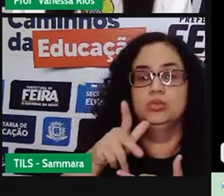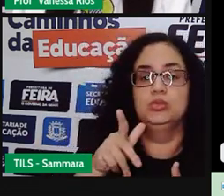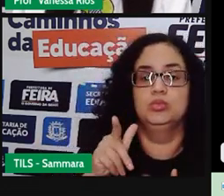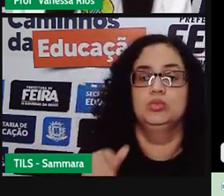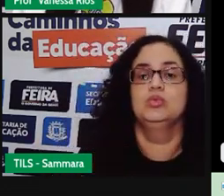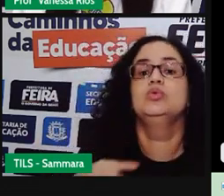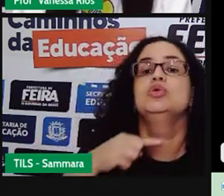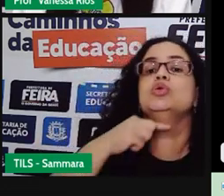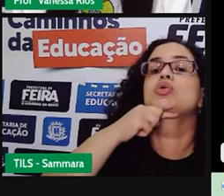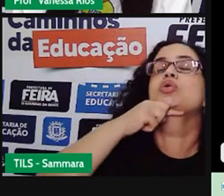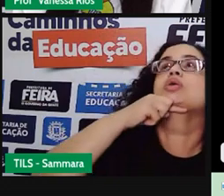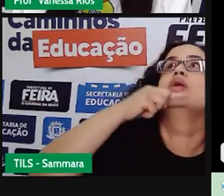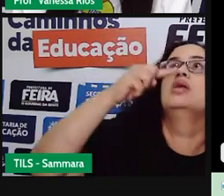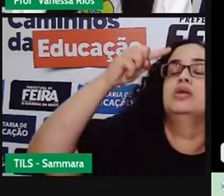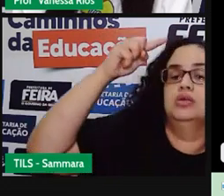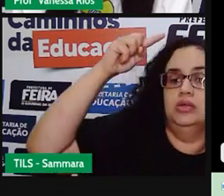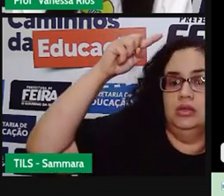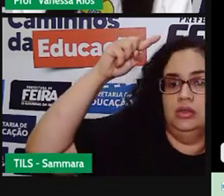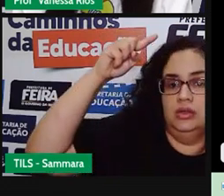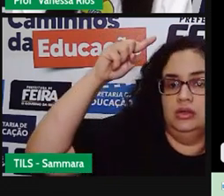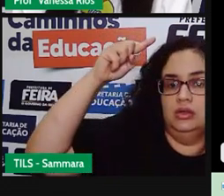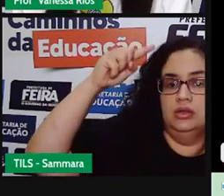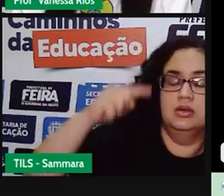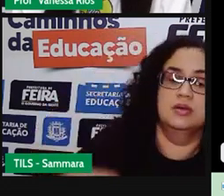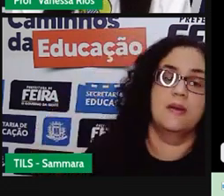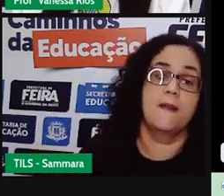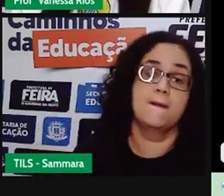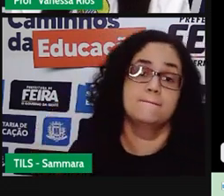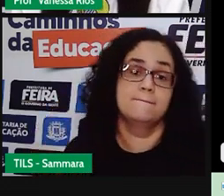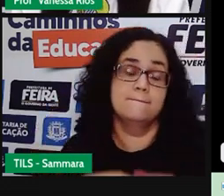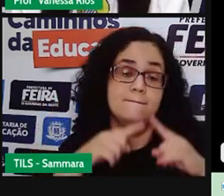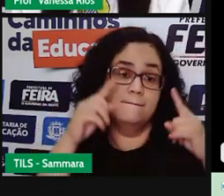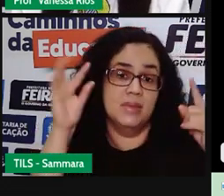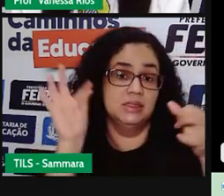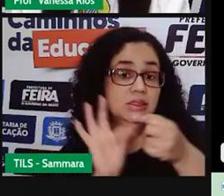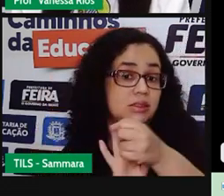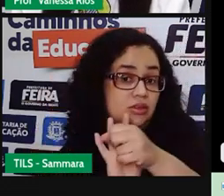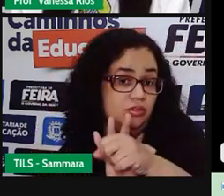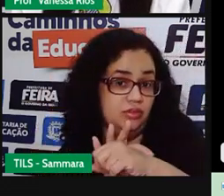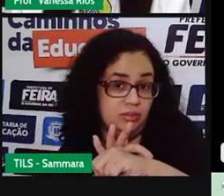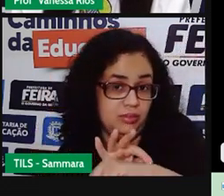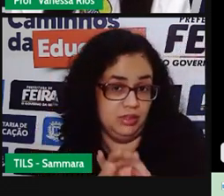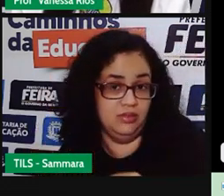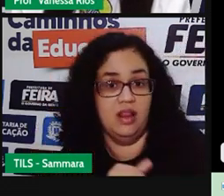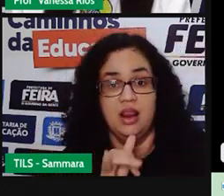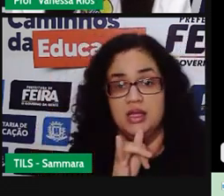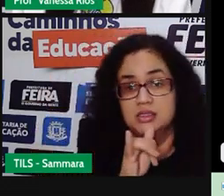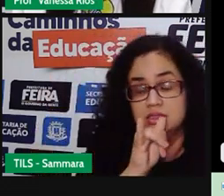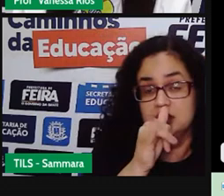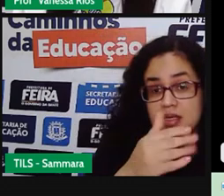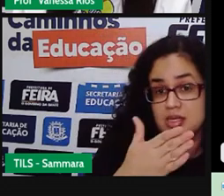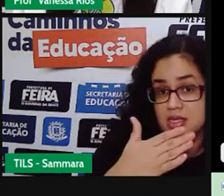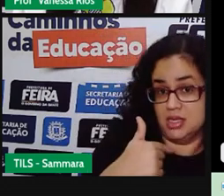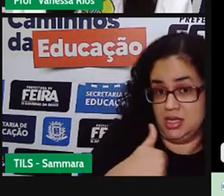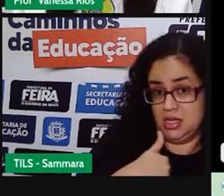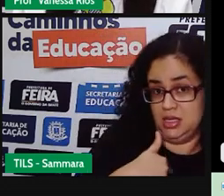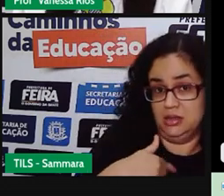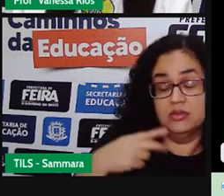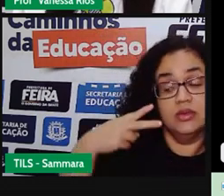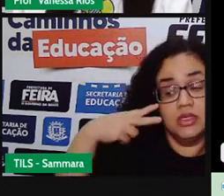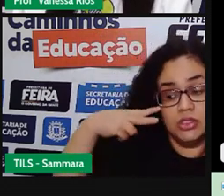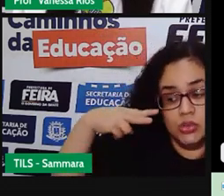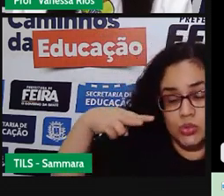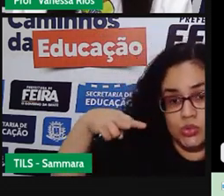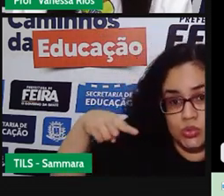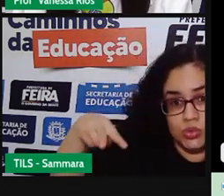se formiga falasse e me visse lá do chão, ia dizer com certeza,